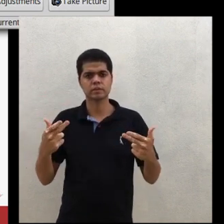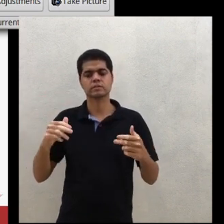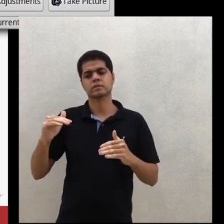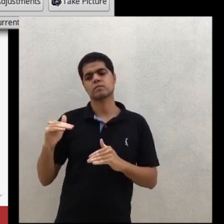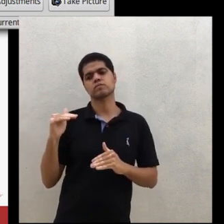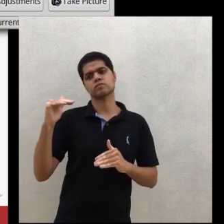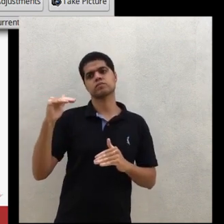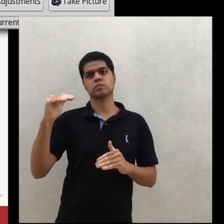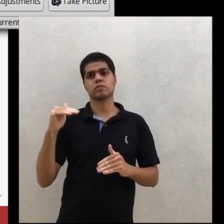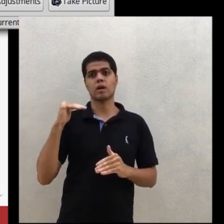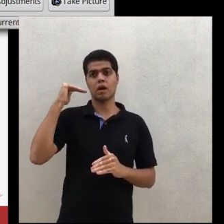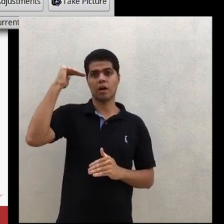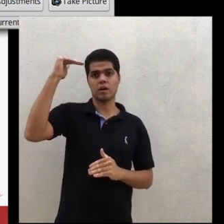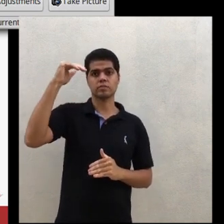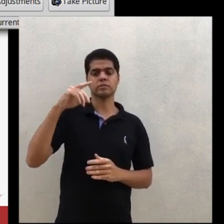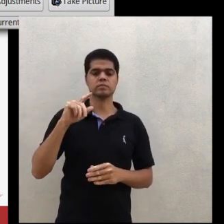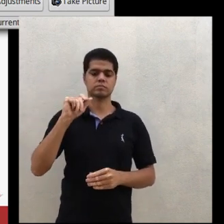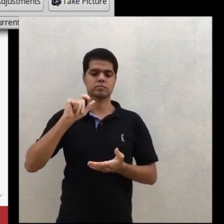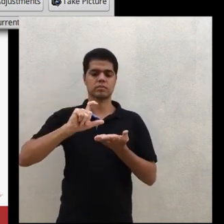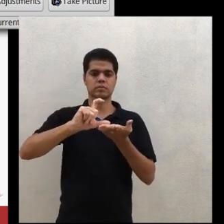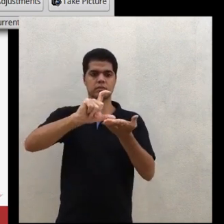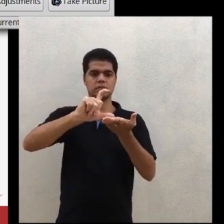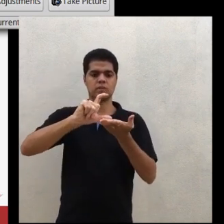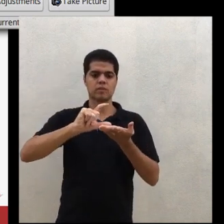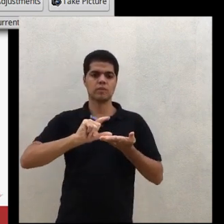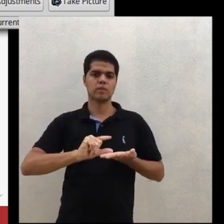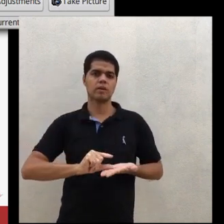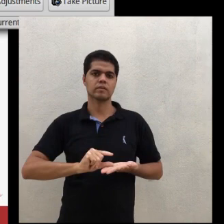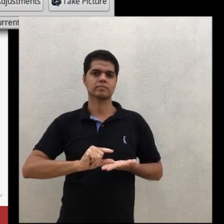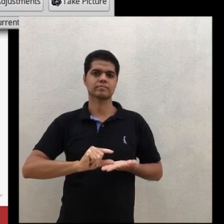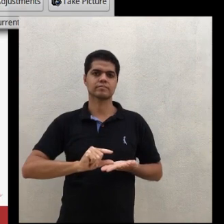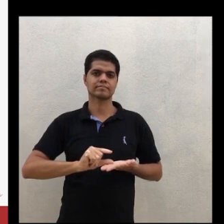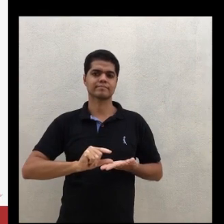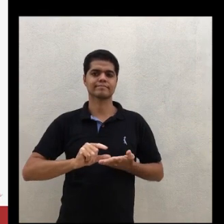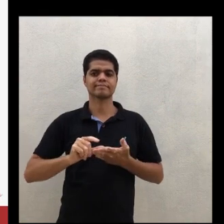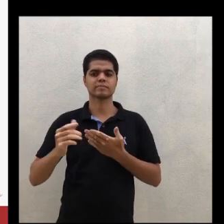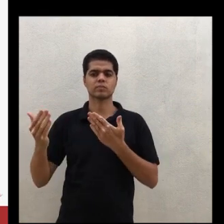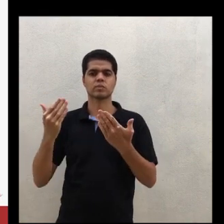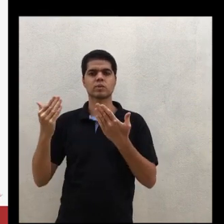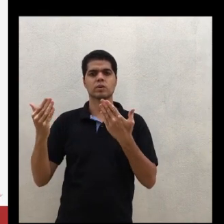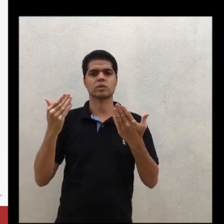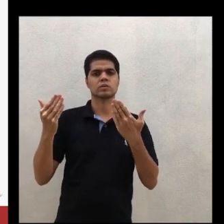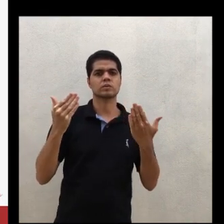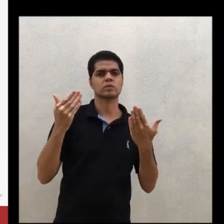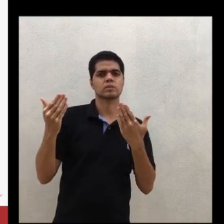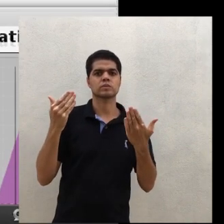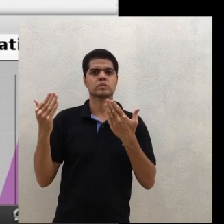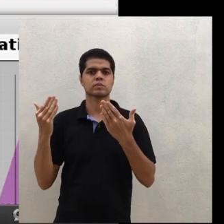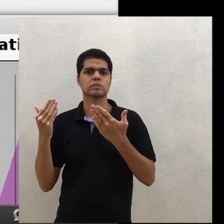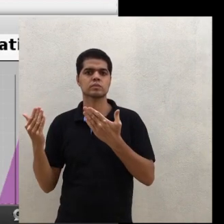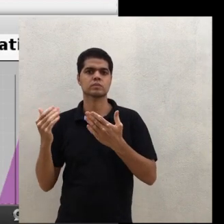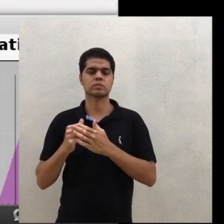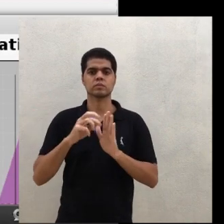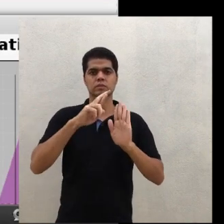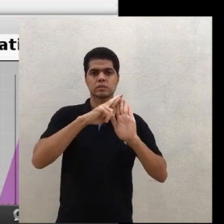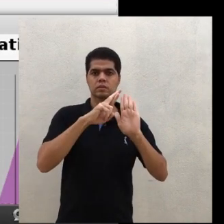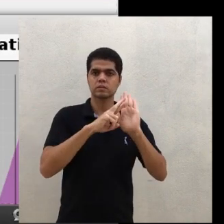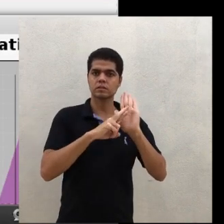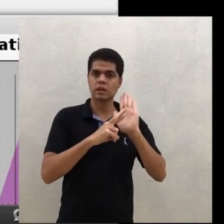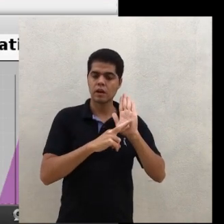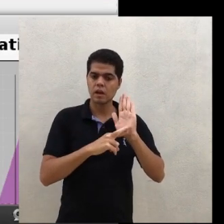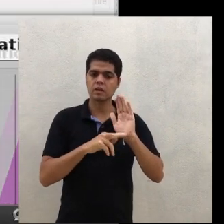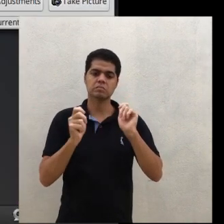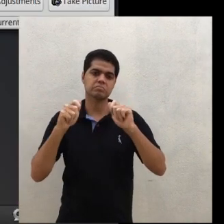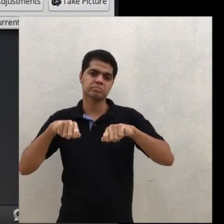faço as regras todas que eu tenho para o meu problema, tá? Então, de posse desse documento, eu vou fazer lá aqui na prática para